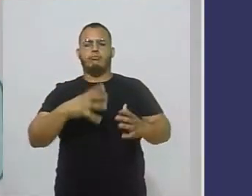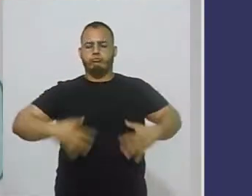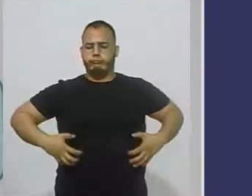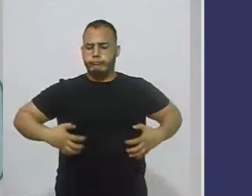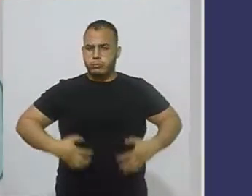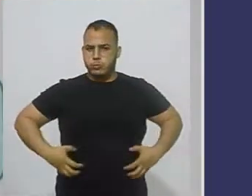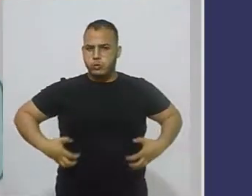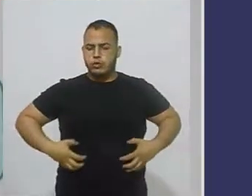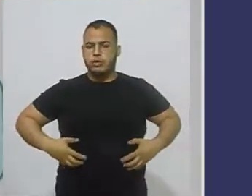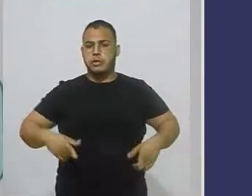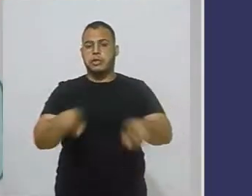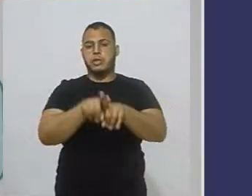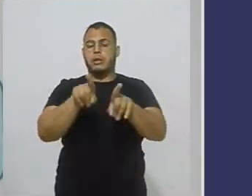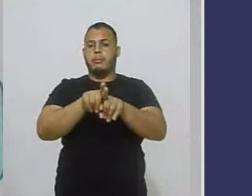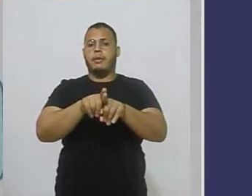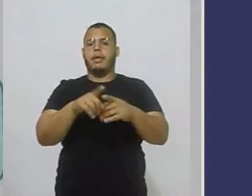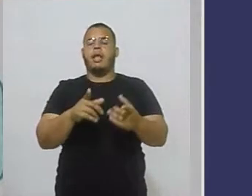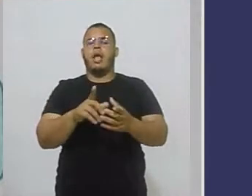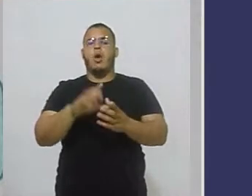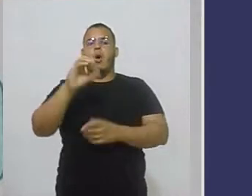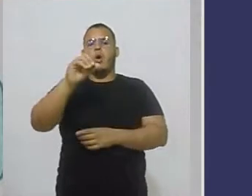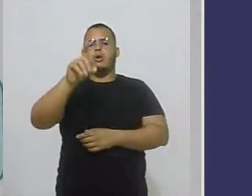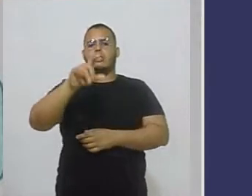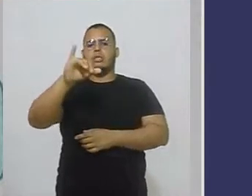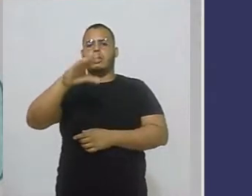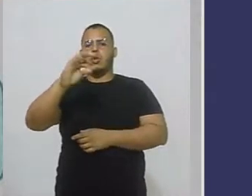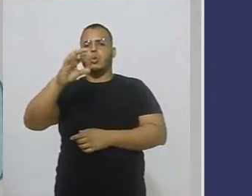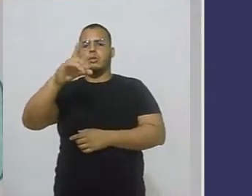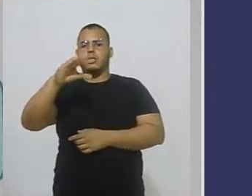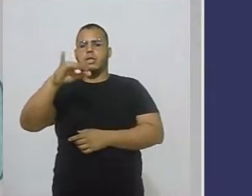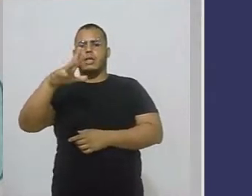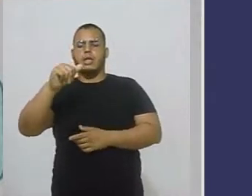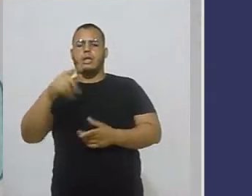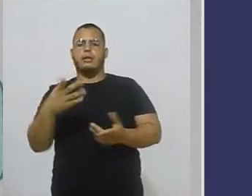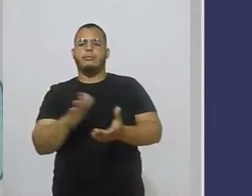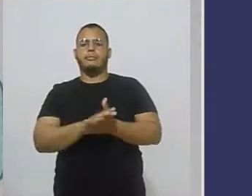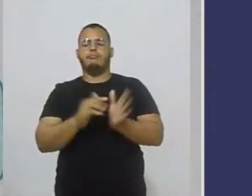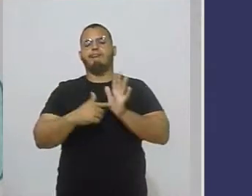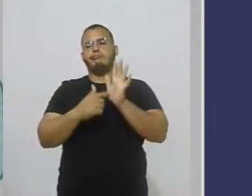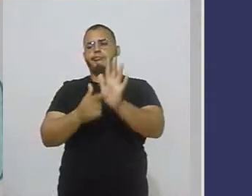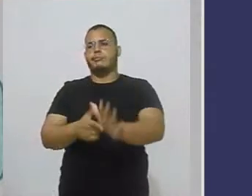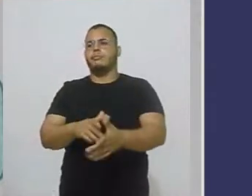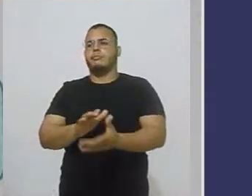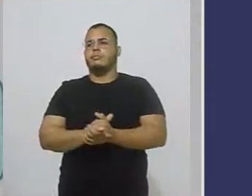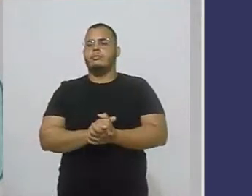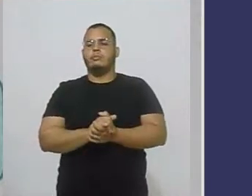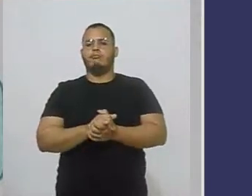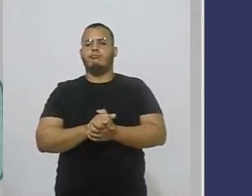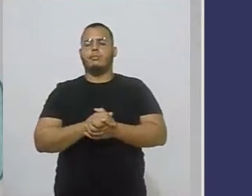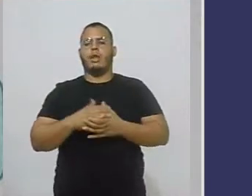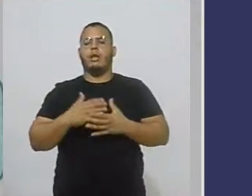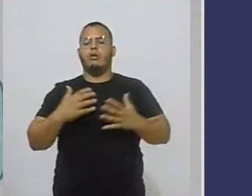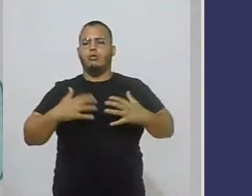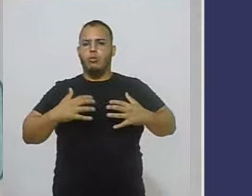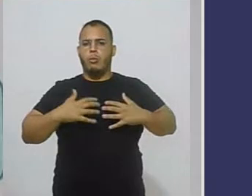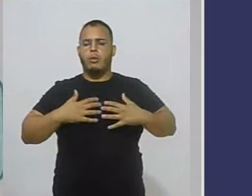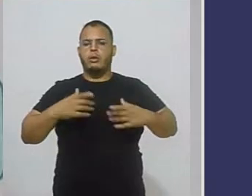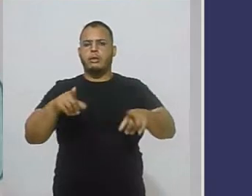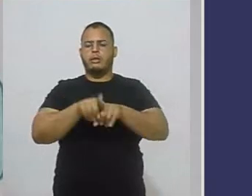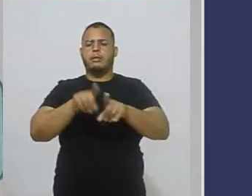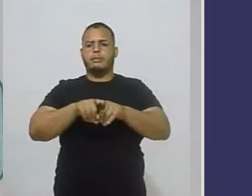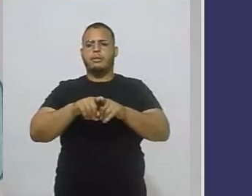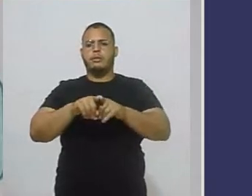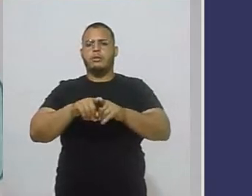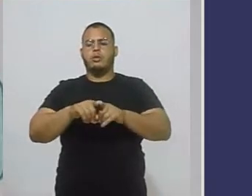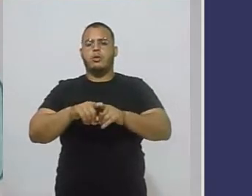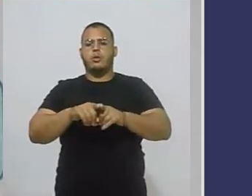certo? Enquanto a ocitocina, ela vai estar aí agindo nas glândulas mamárias e músculos do